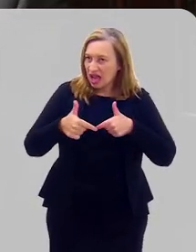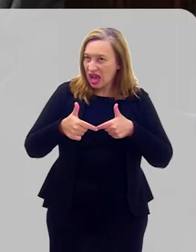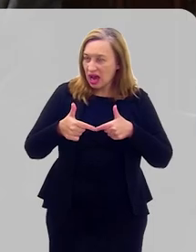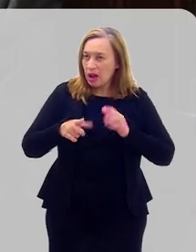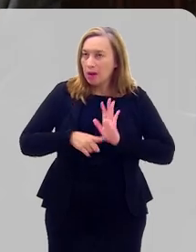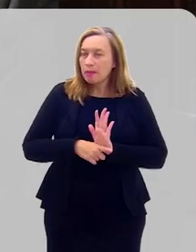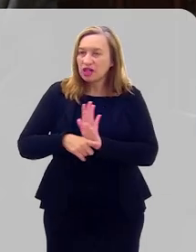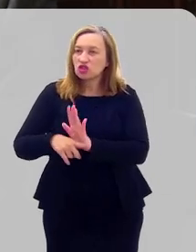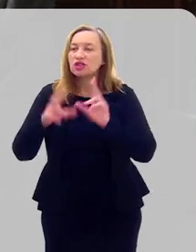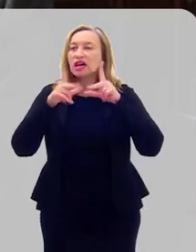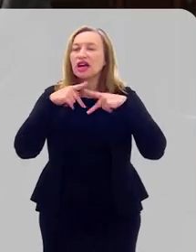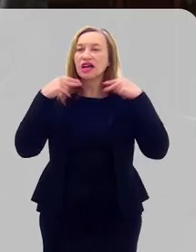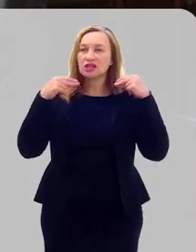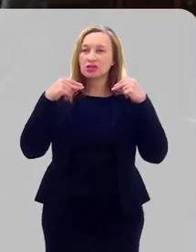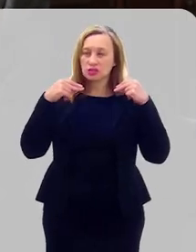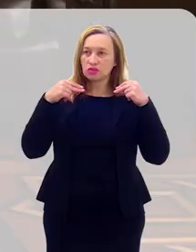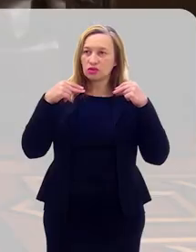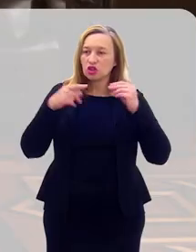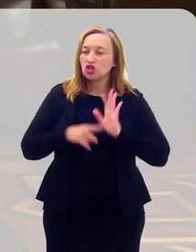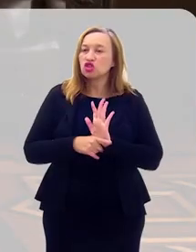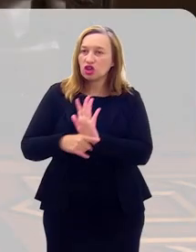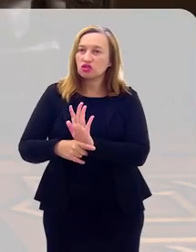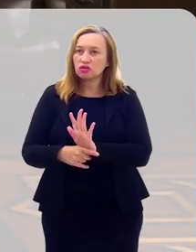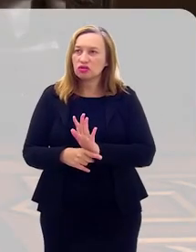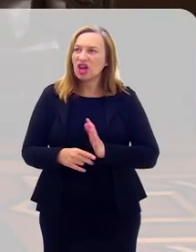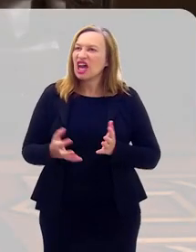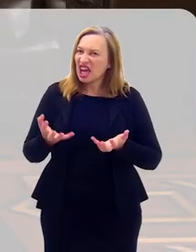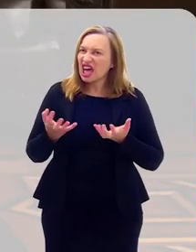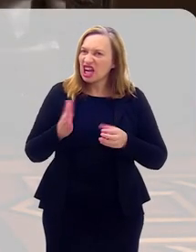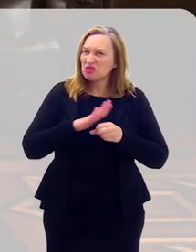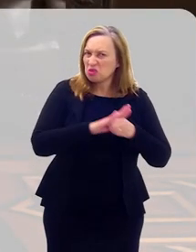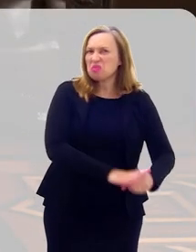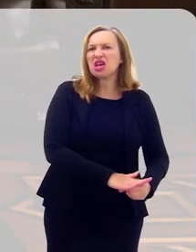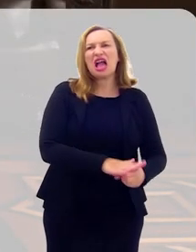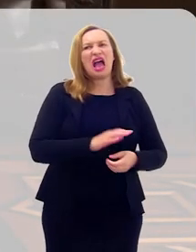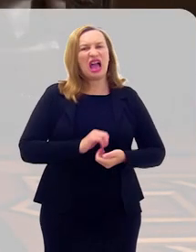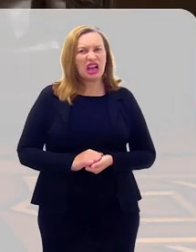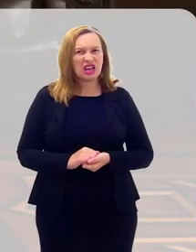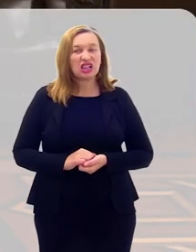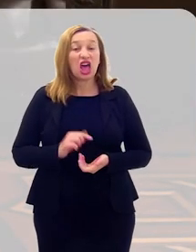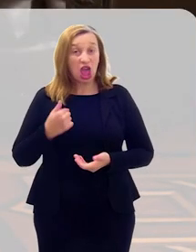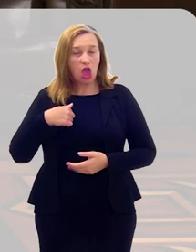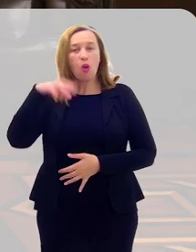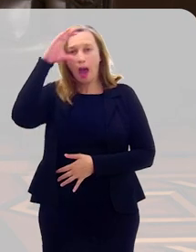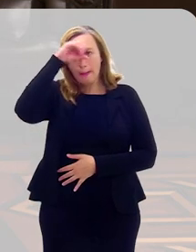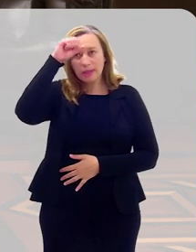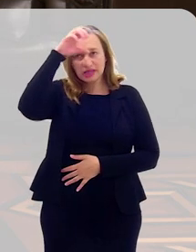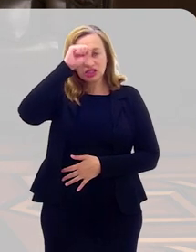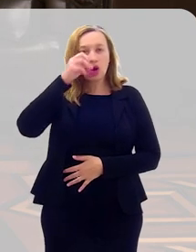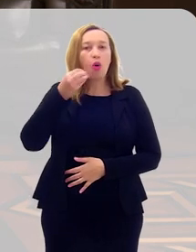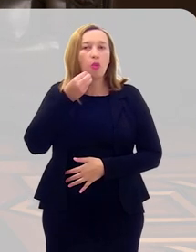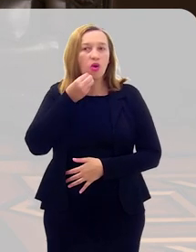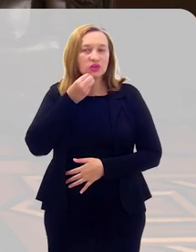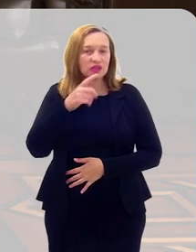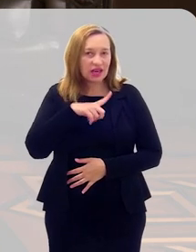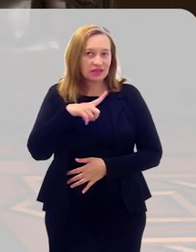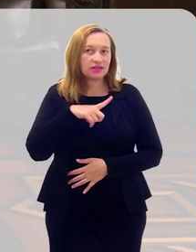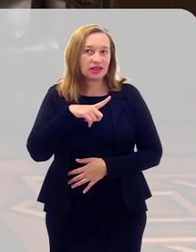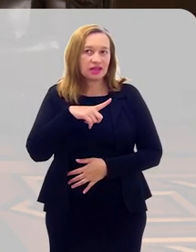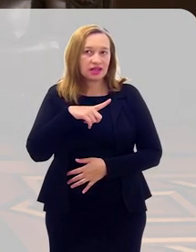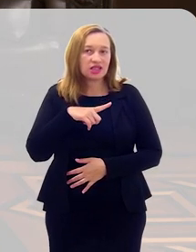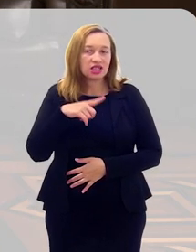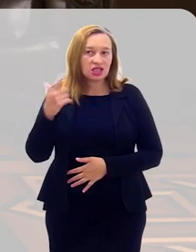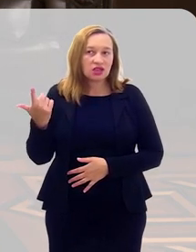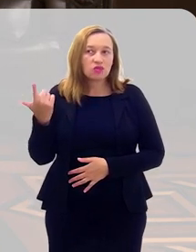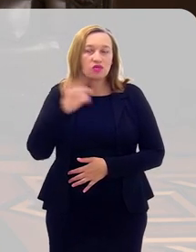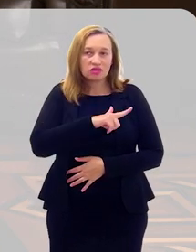trabalhar de ajudante de garçom, arrumo para você agora. Querendo me jogar lá no fundo. Exato, né? Humilhar, é humilhaçãozinha. Eu aprendi a ter